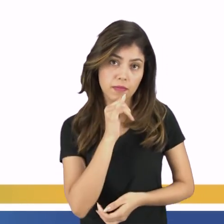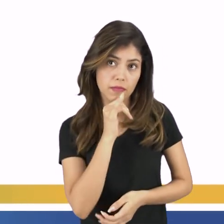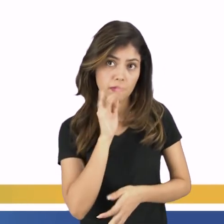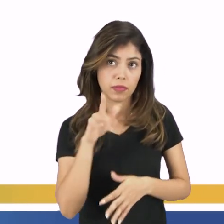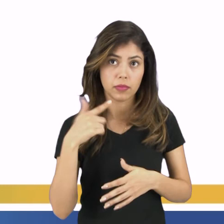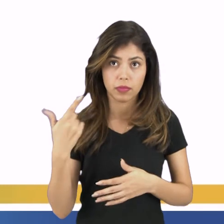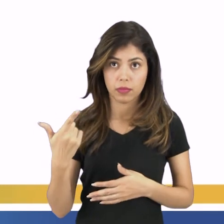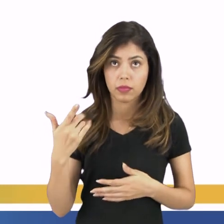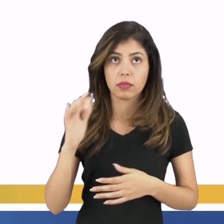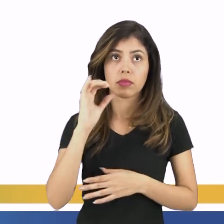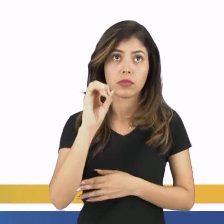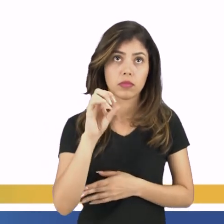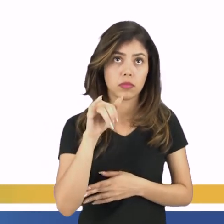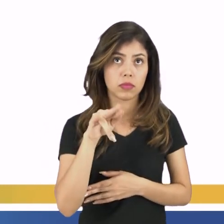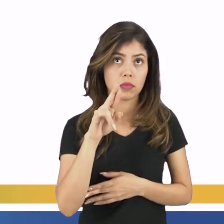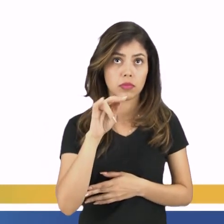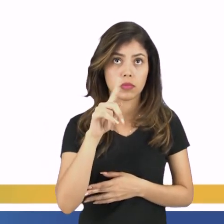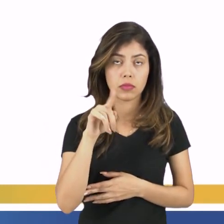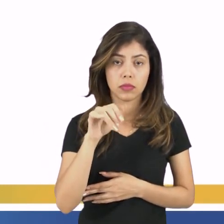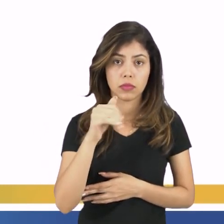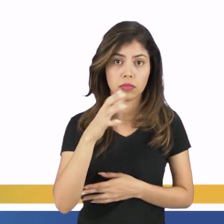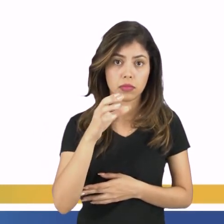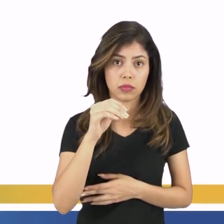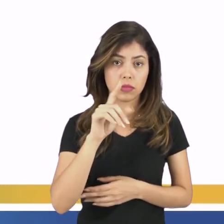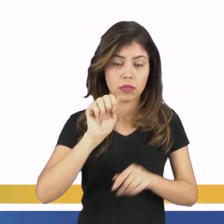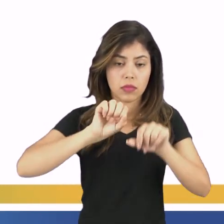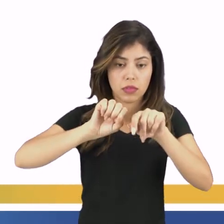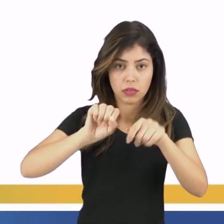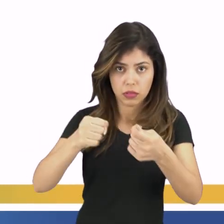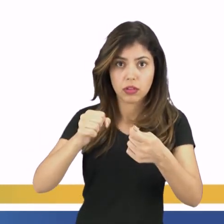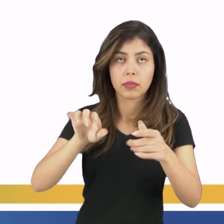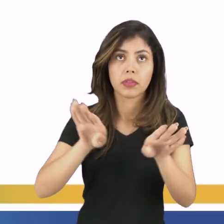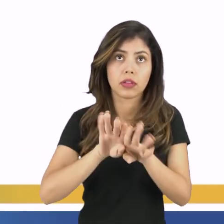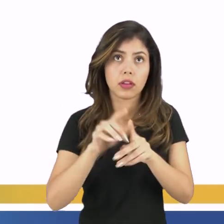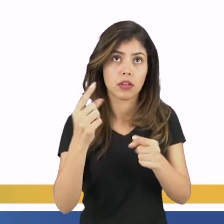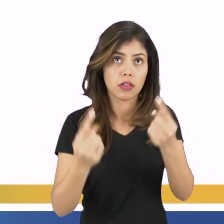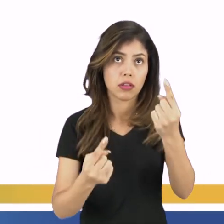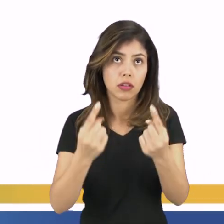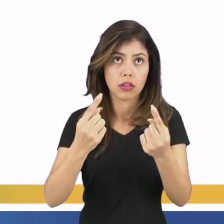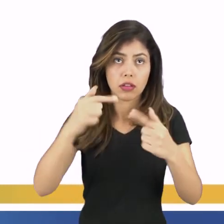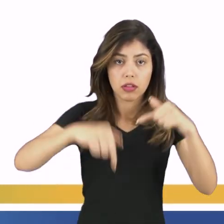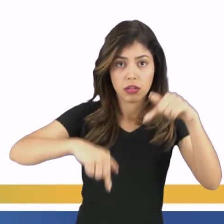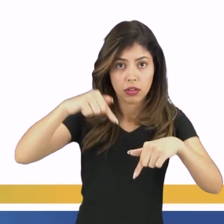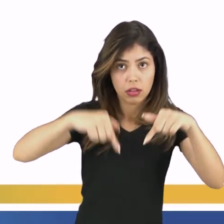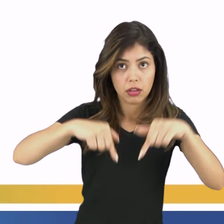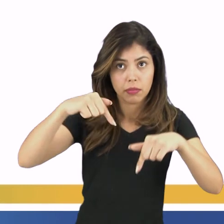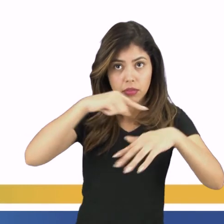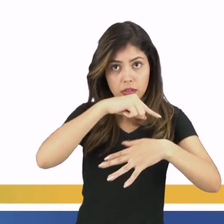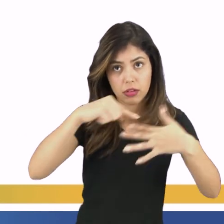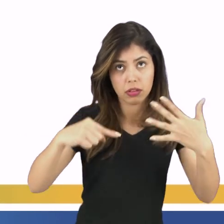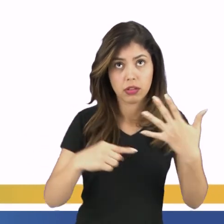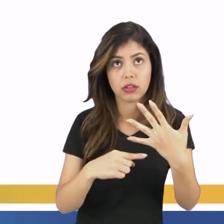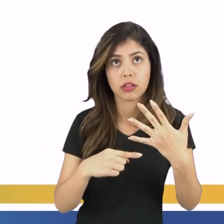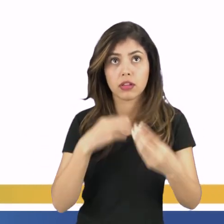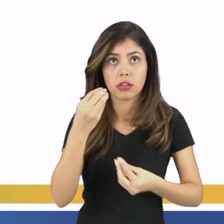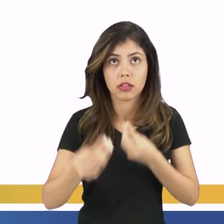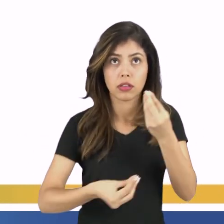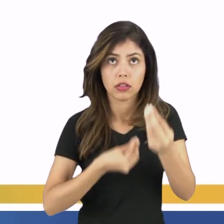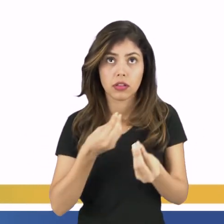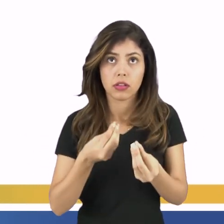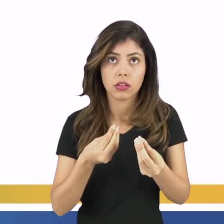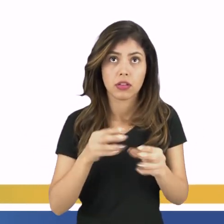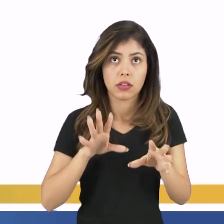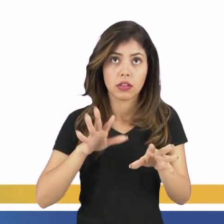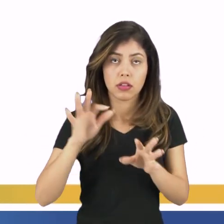exemplo, ó, de ionização, que é a quebra das ligações entre os elementos químicos e como consequência a